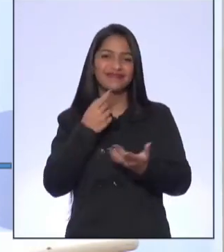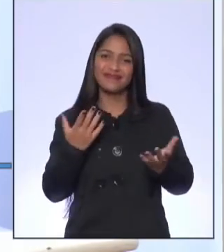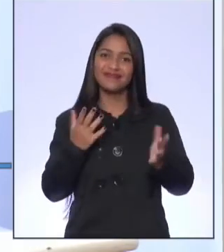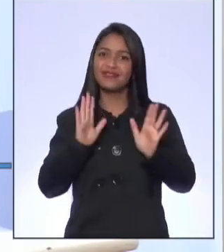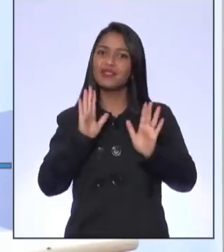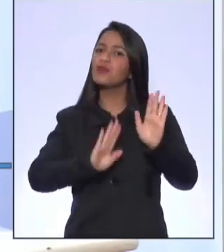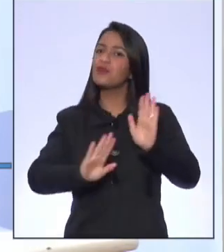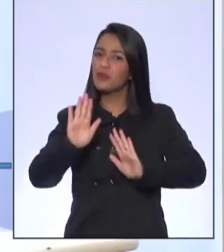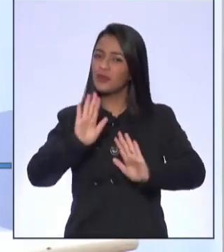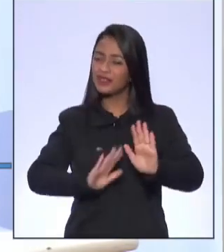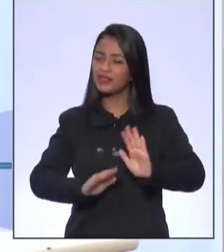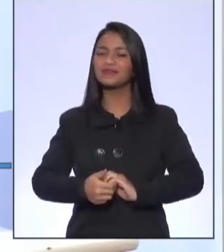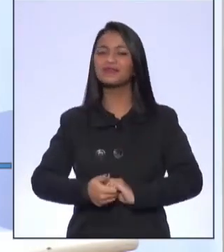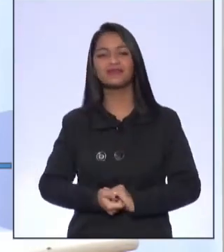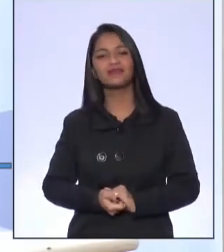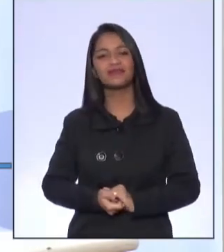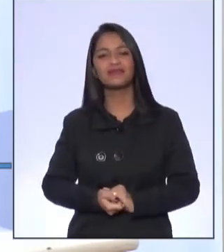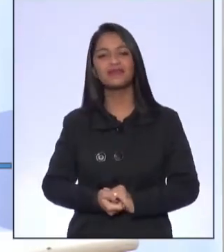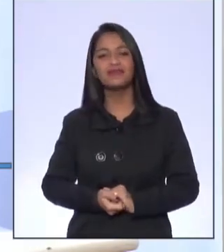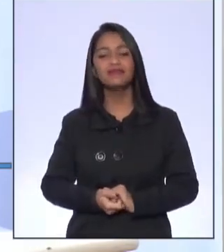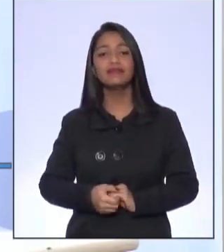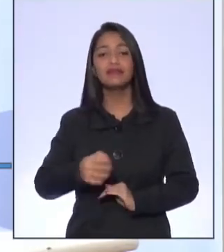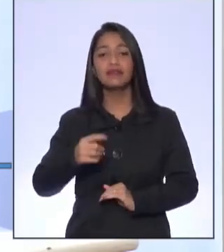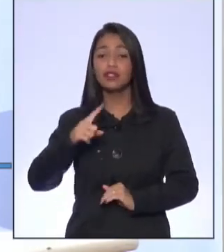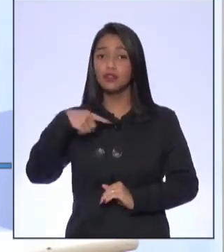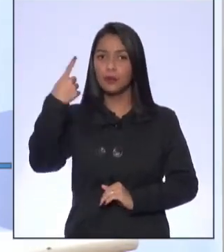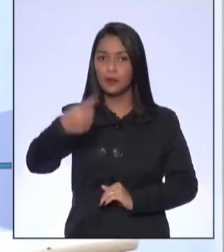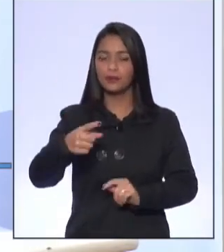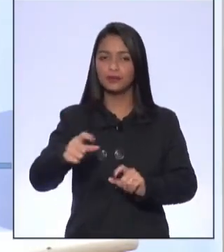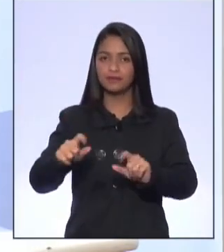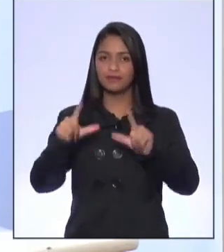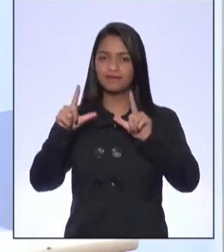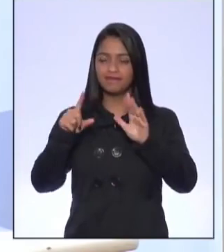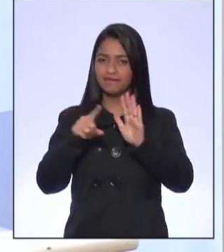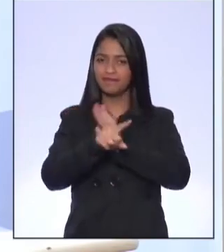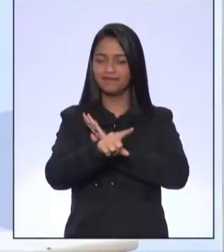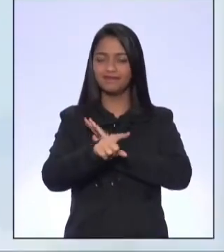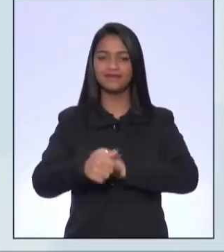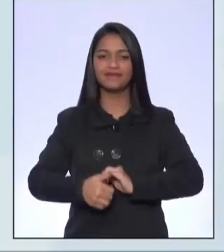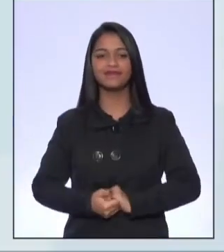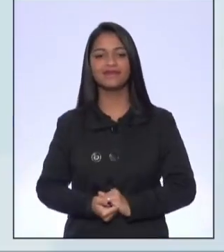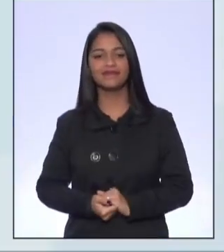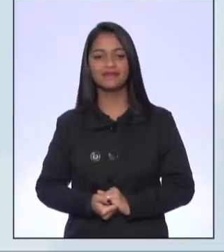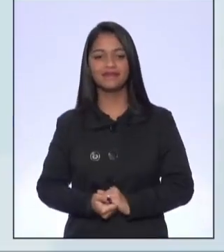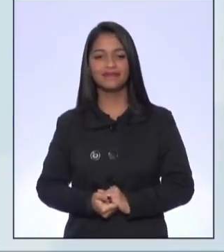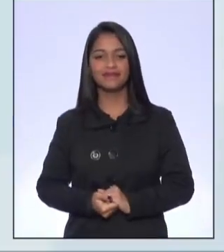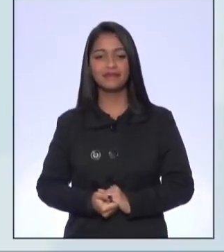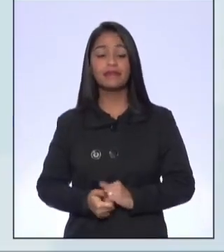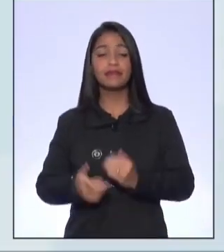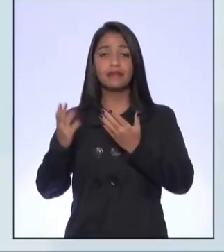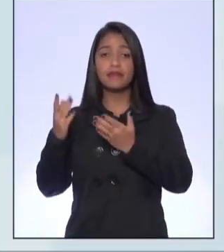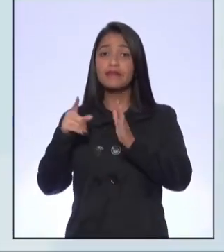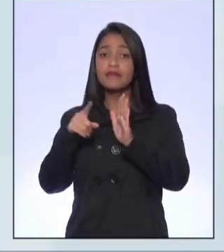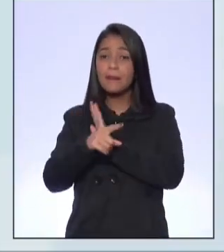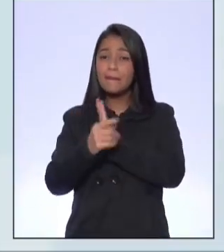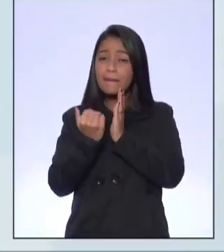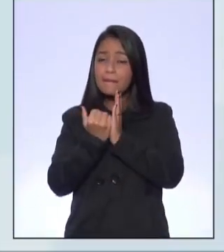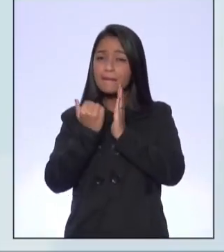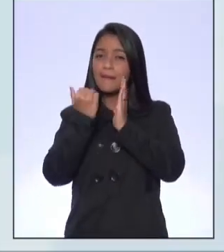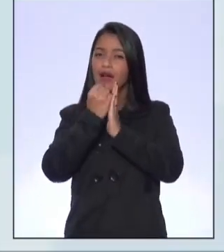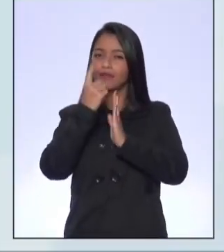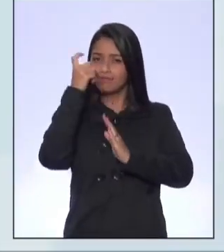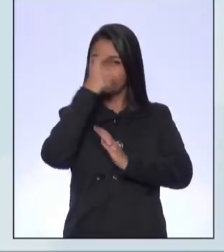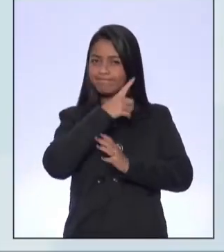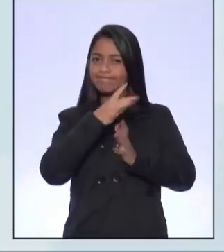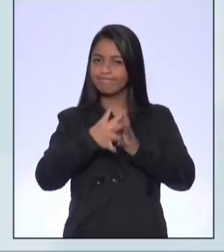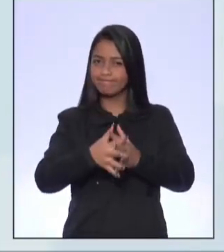isso daí. É. Vamos para uma próxima? Vamos. Beleza. Nessa próxima questão, ela é um pouquinho mais trabalhosa. Eu vou até pedir para vocês anotarem